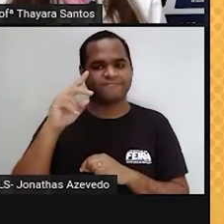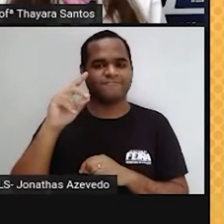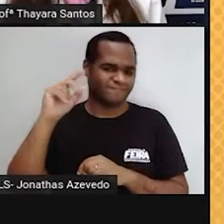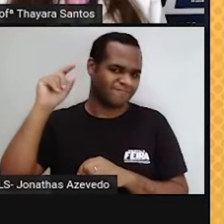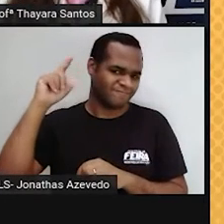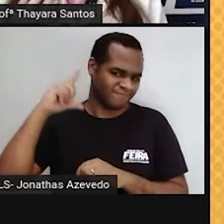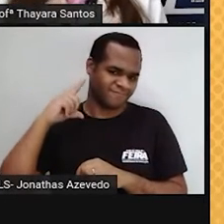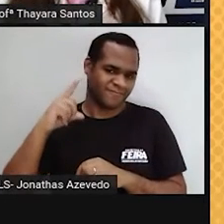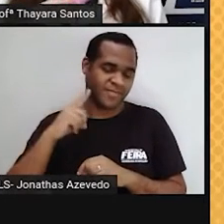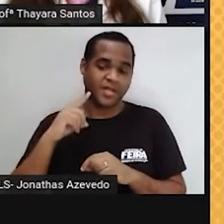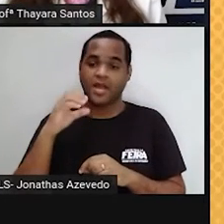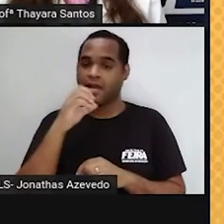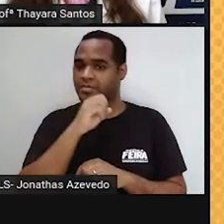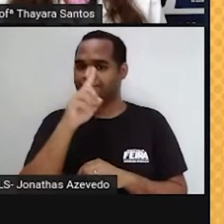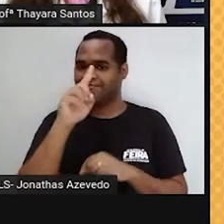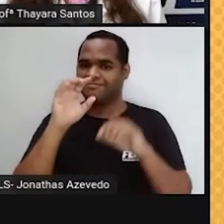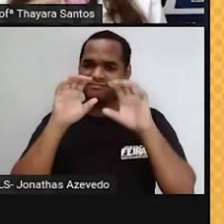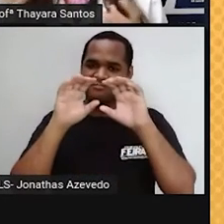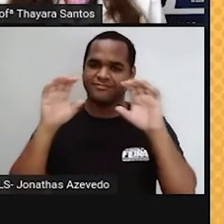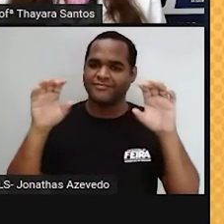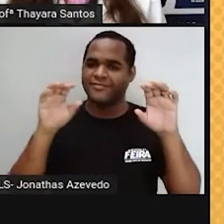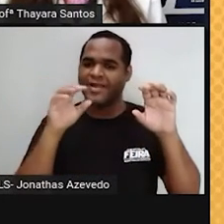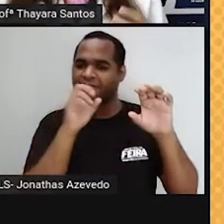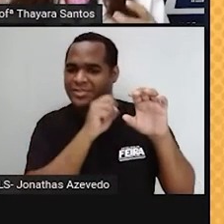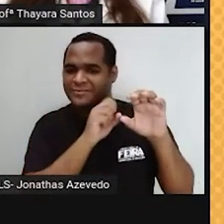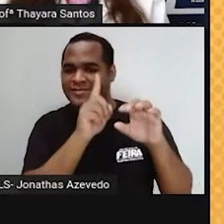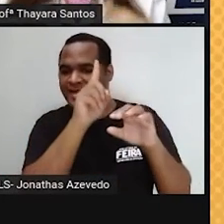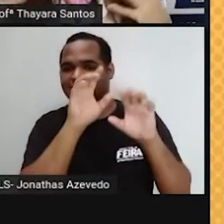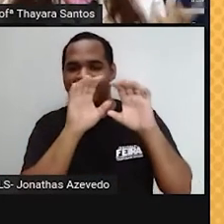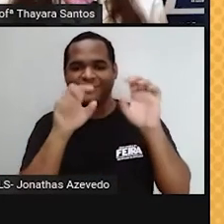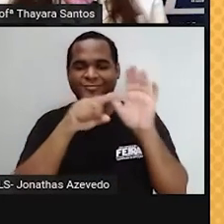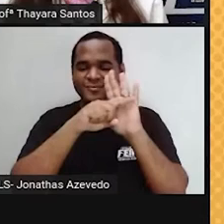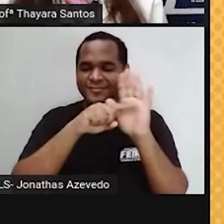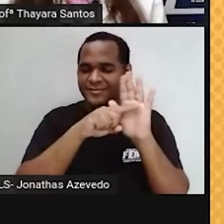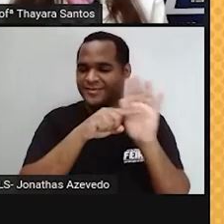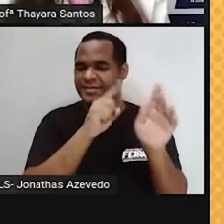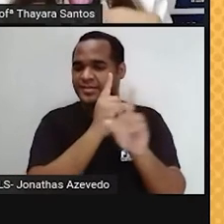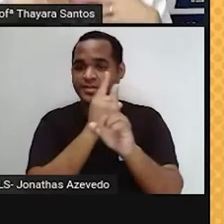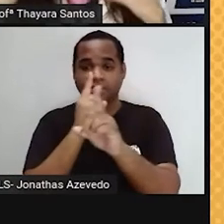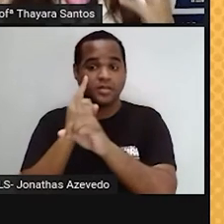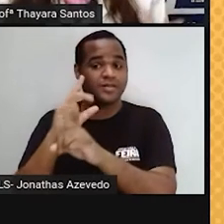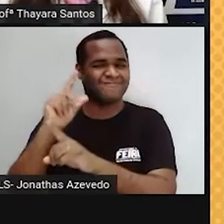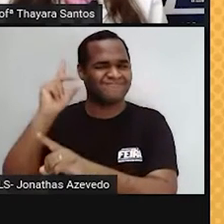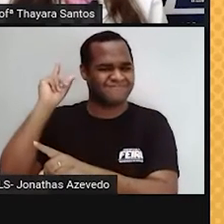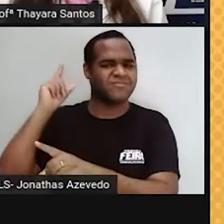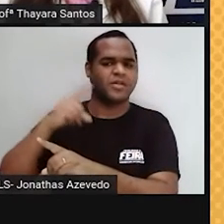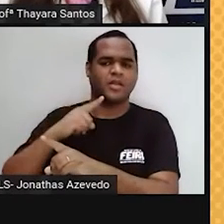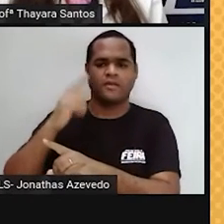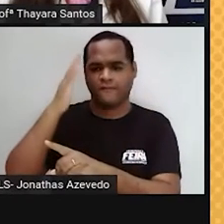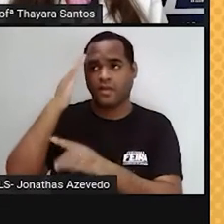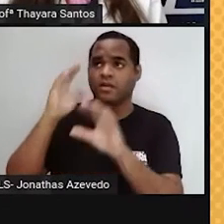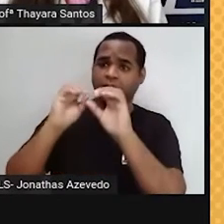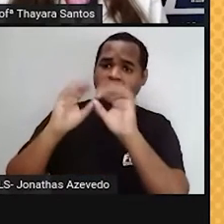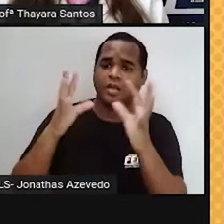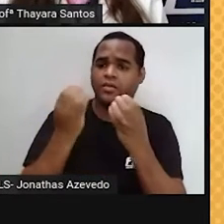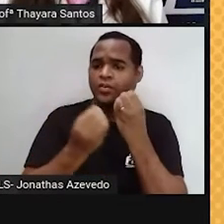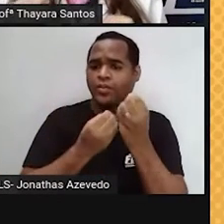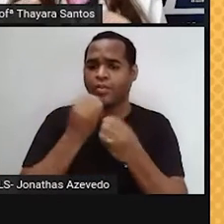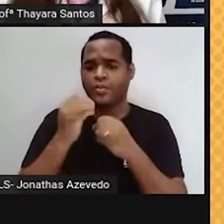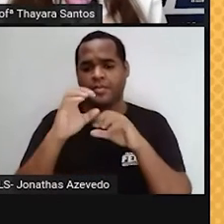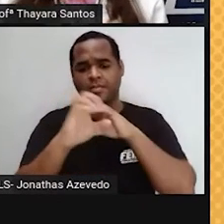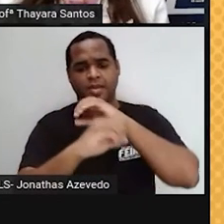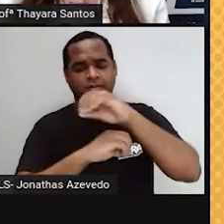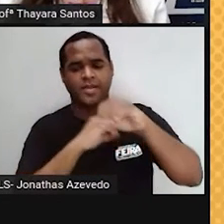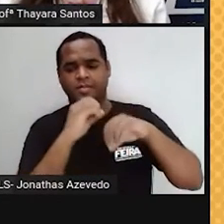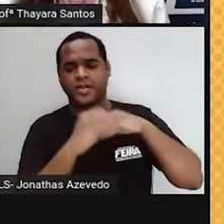espacial, porque há muito tempo atrás, os países, enquanto a gente não tinha ainda conseguido descobrir mais sobre o universo, porque assim, a gente